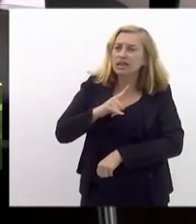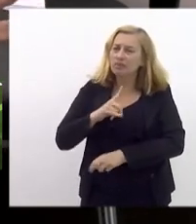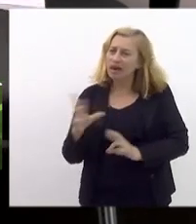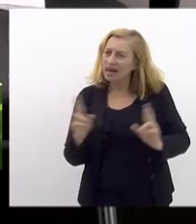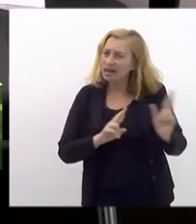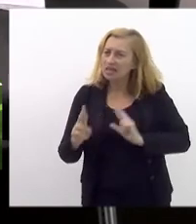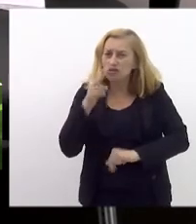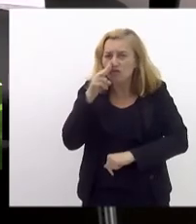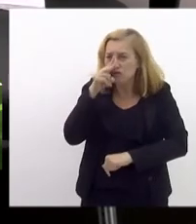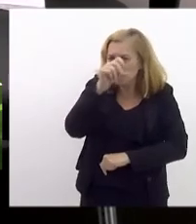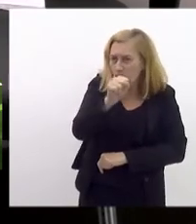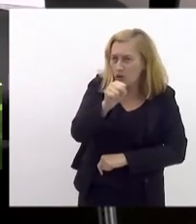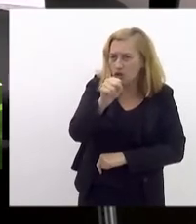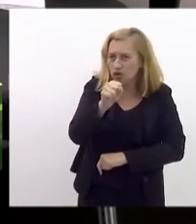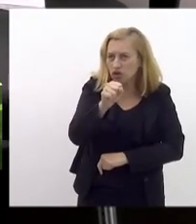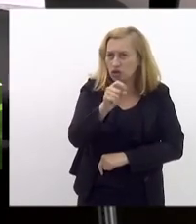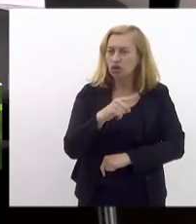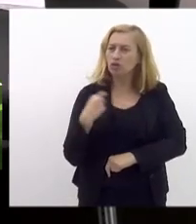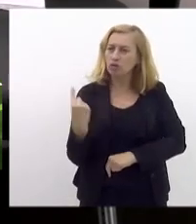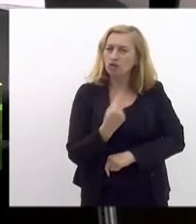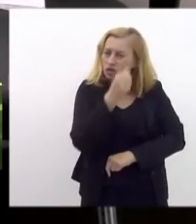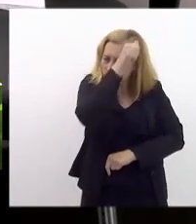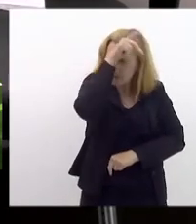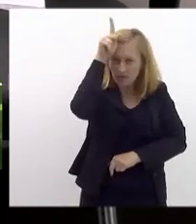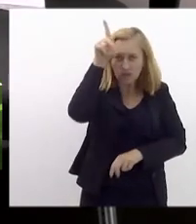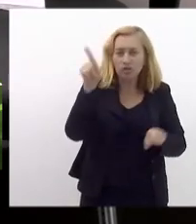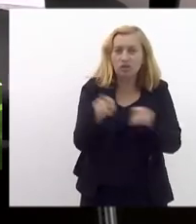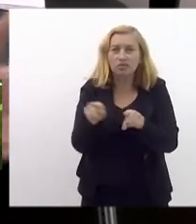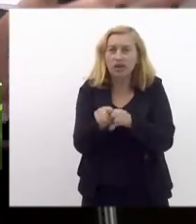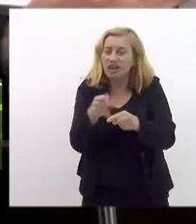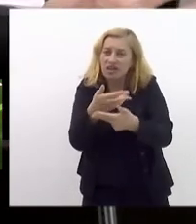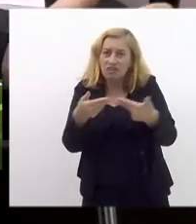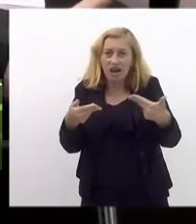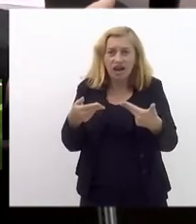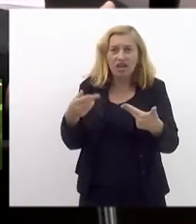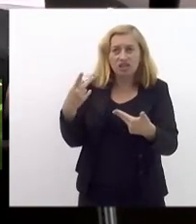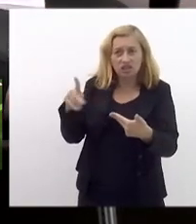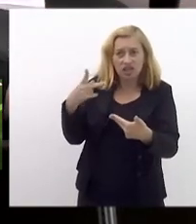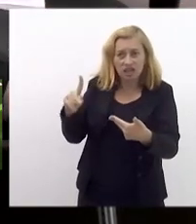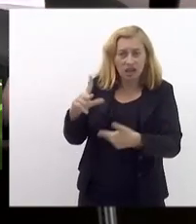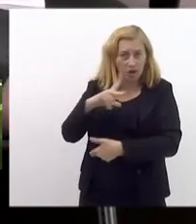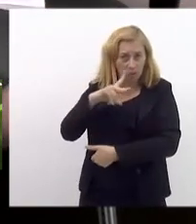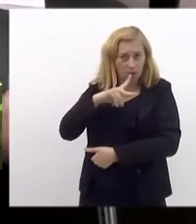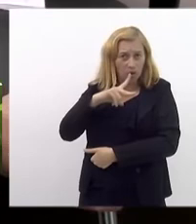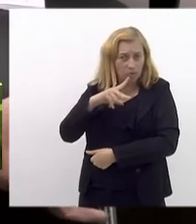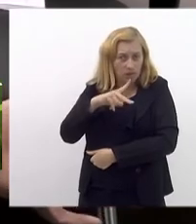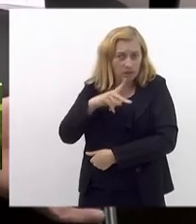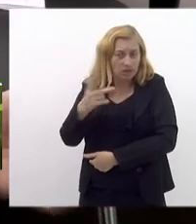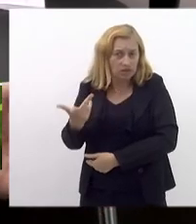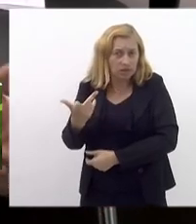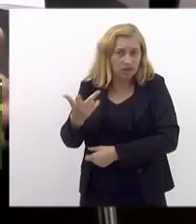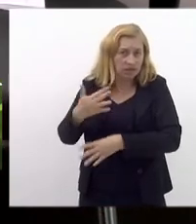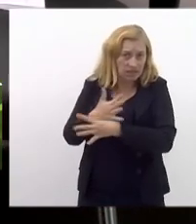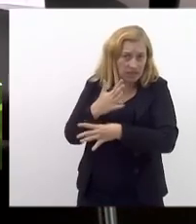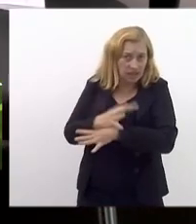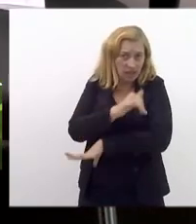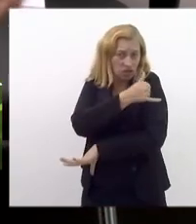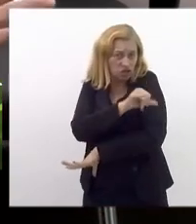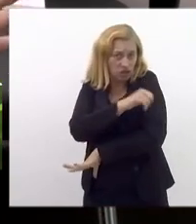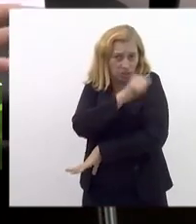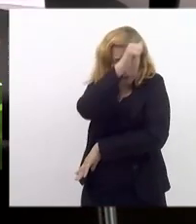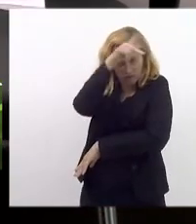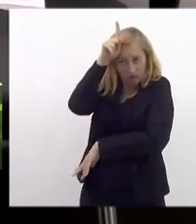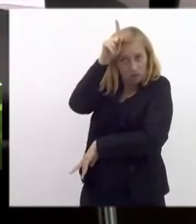relacionamento forte com as nossas prefeituras também. Muitas delas, a começar pela própria prefeitura da cidade do Rio de Janeiro, de alguma